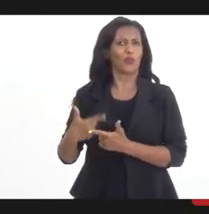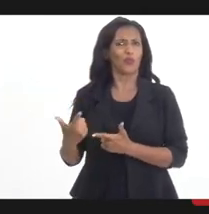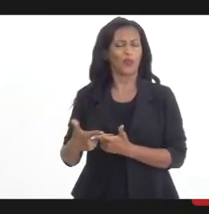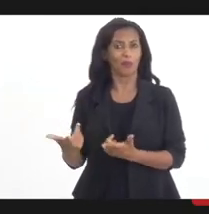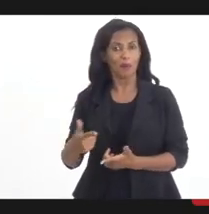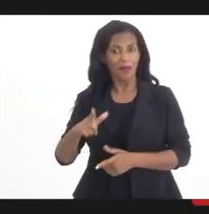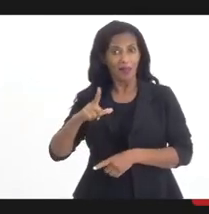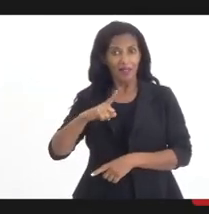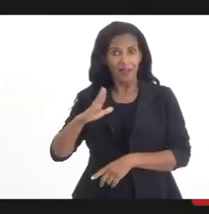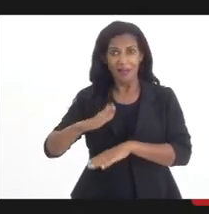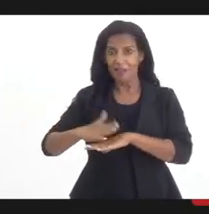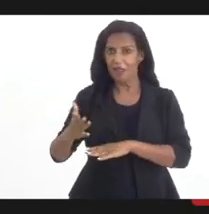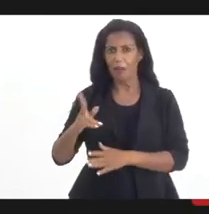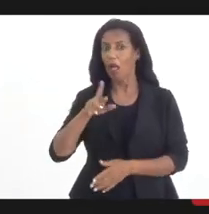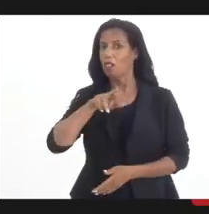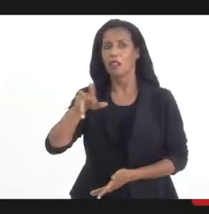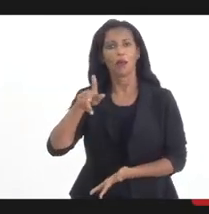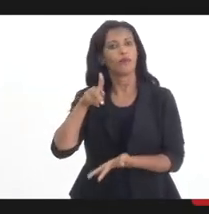E tem mais.